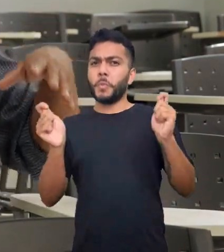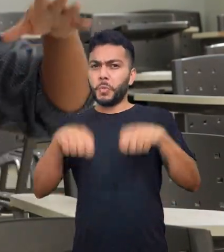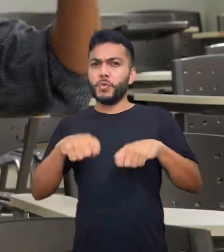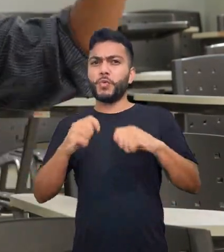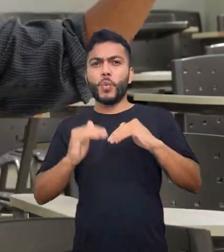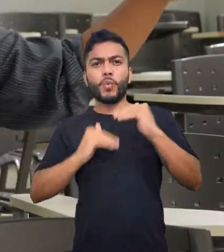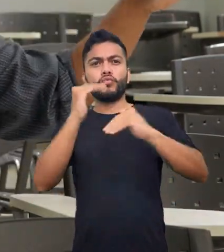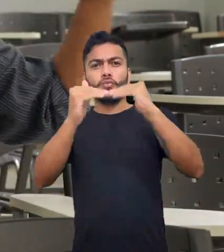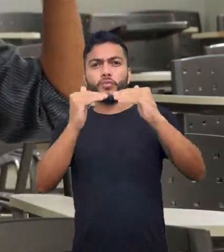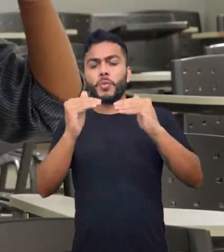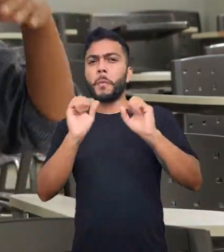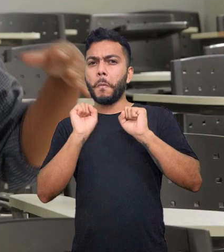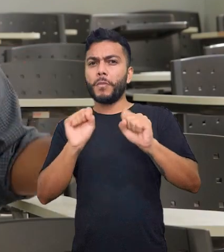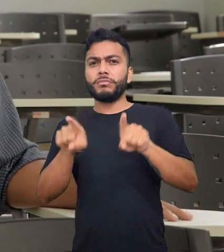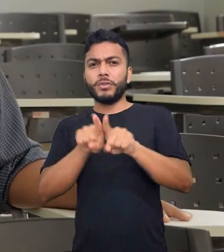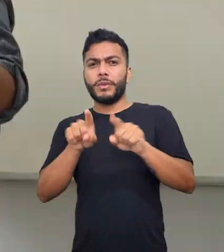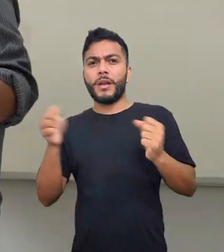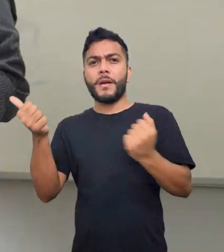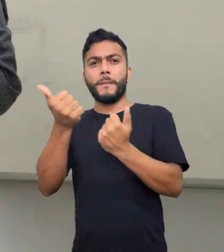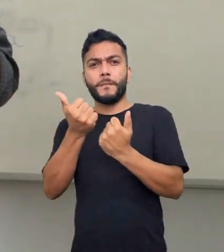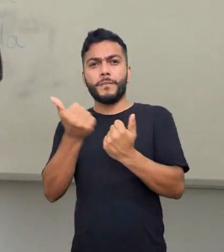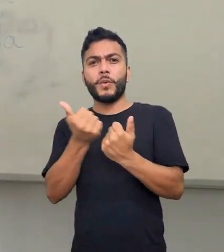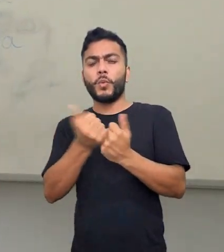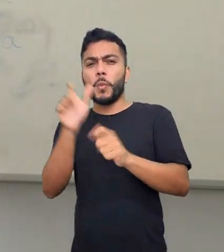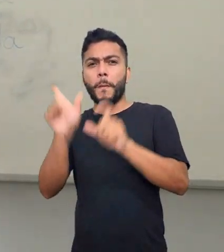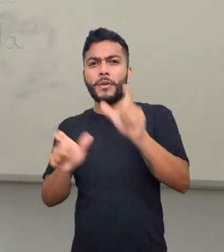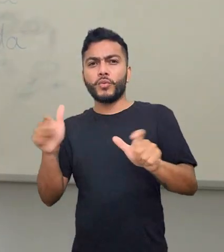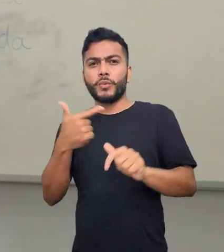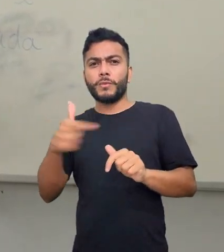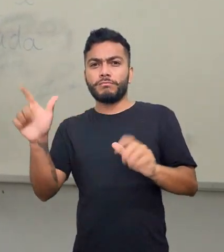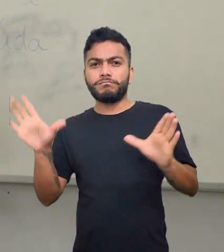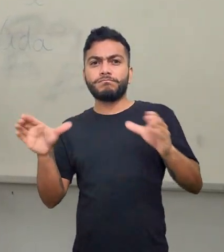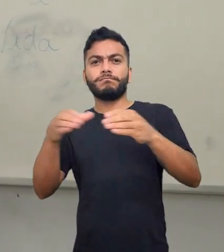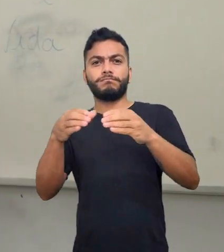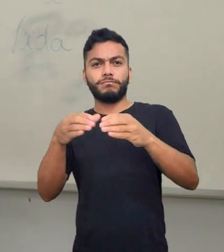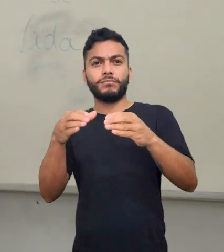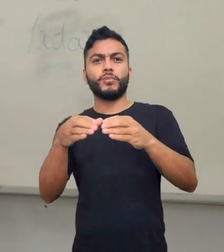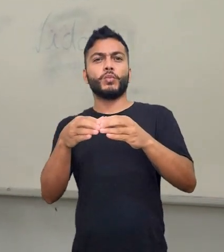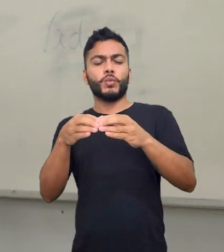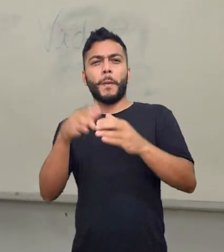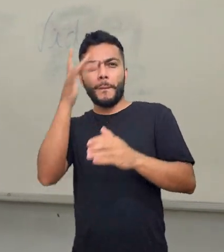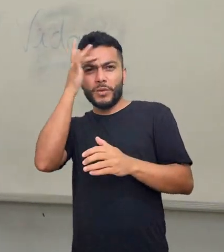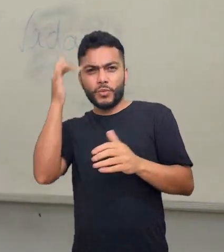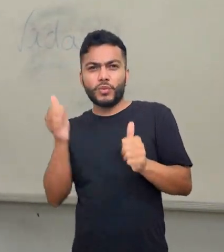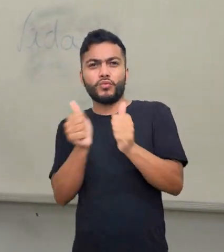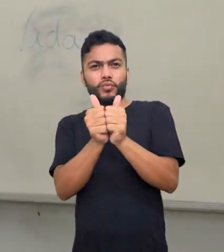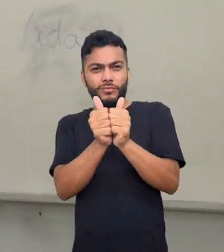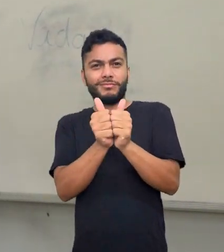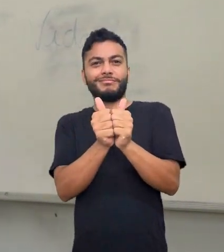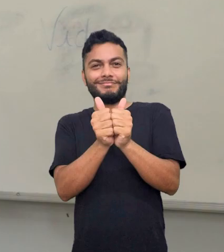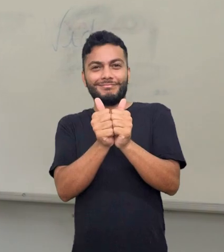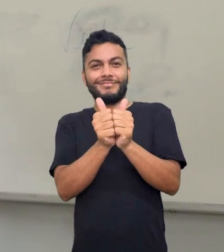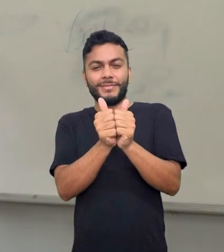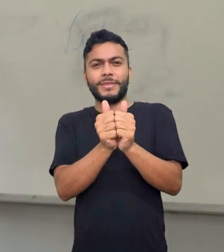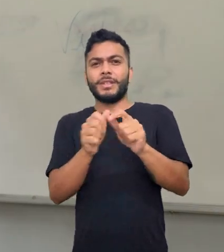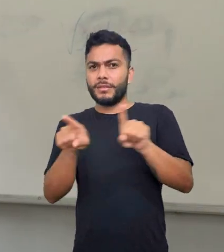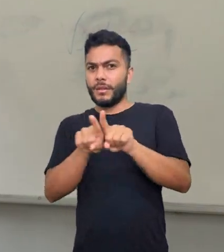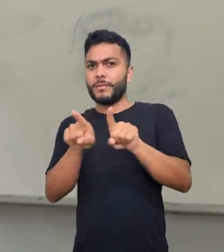co-construir com outras pessoas, com coletivos, com pessoas que caminham conosco, e a